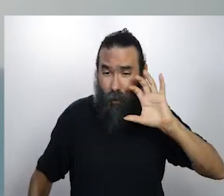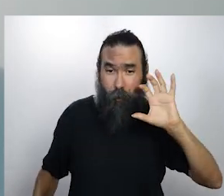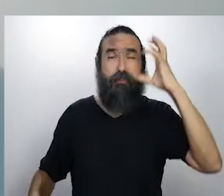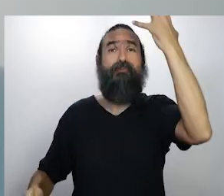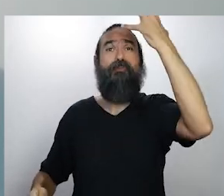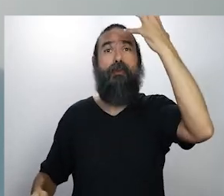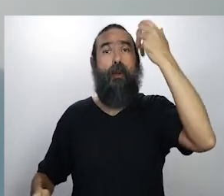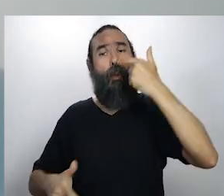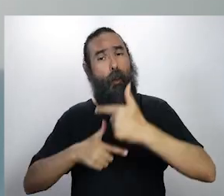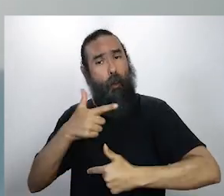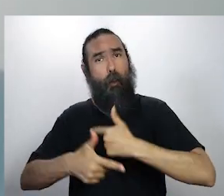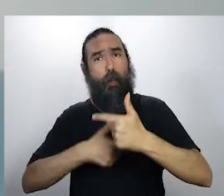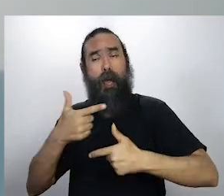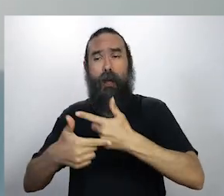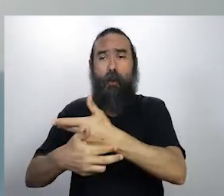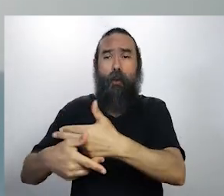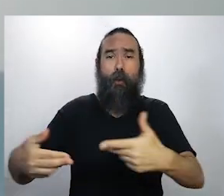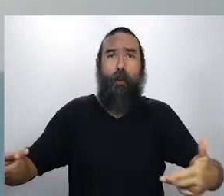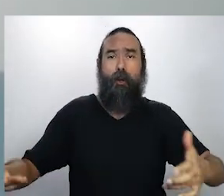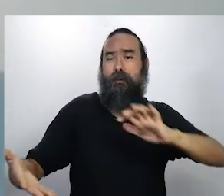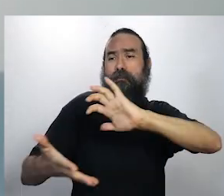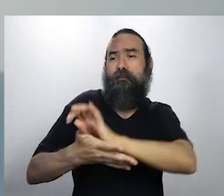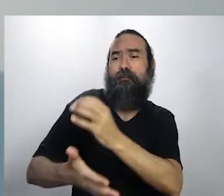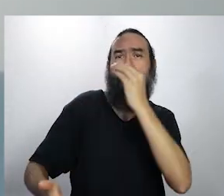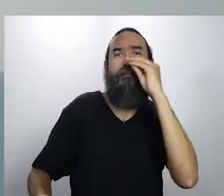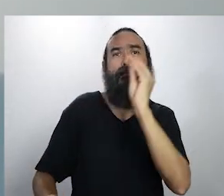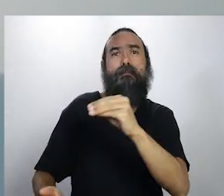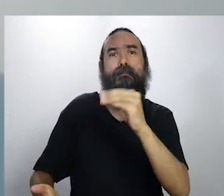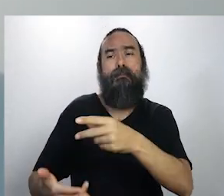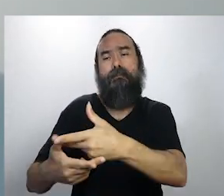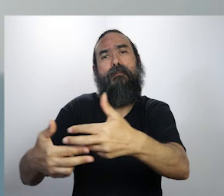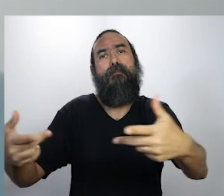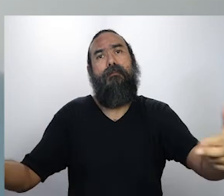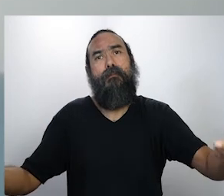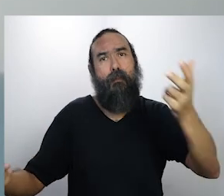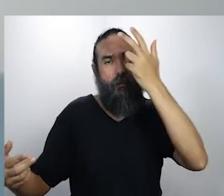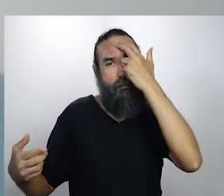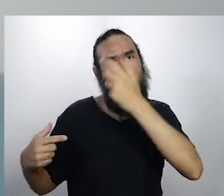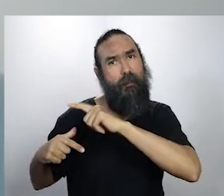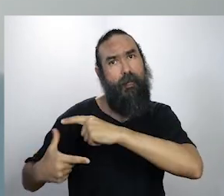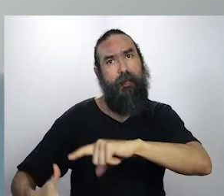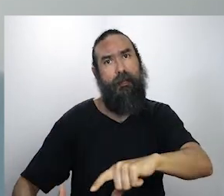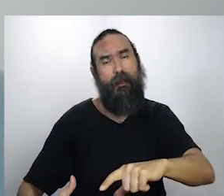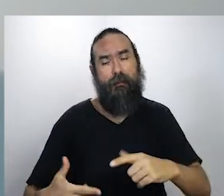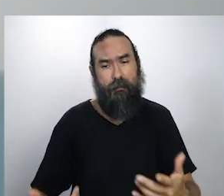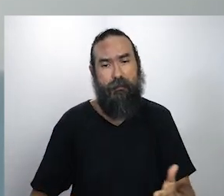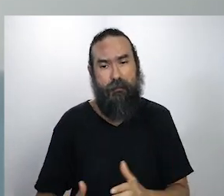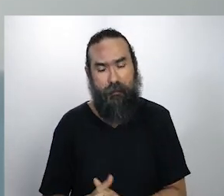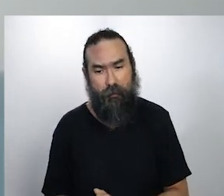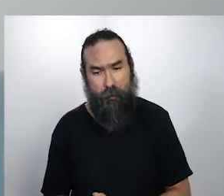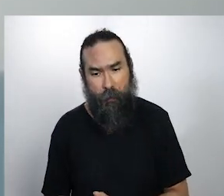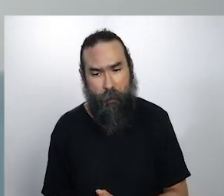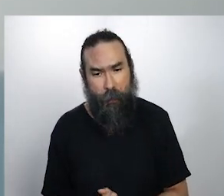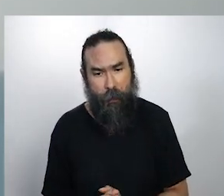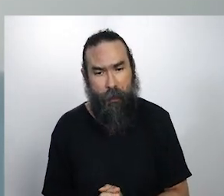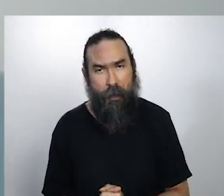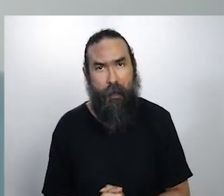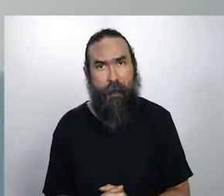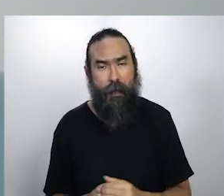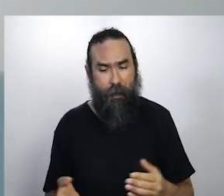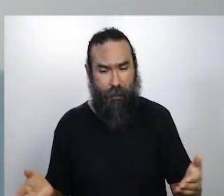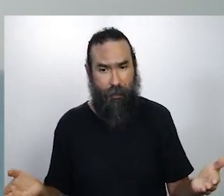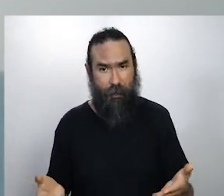vivendo, né, só lembrando aí que hoje é o Dia do Patrimônio, mas essa semana nós tivemos também um fato triste, né, que